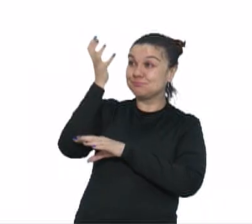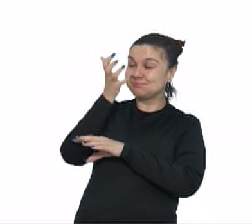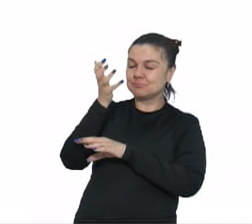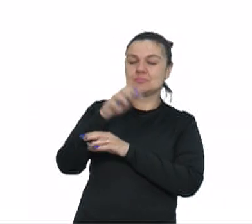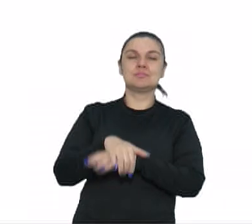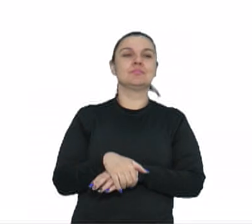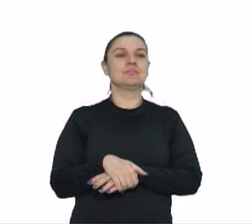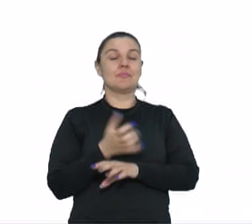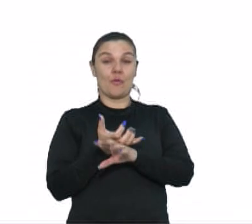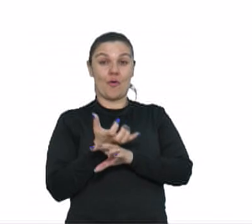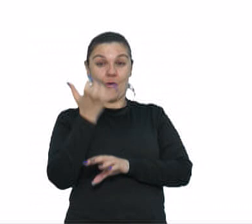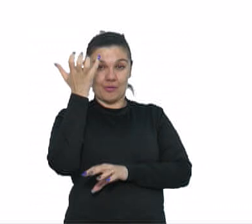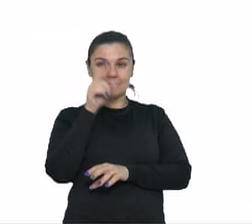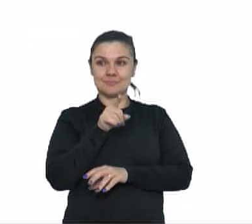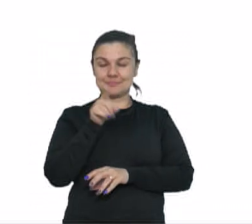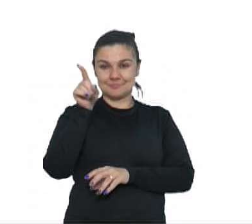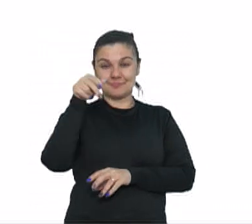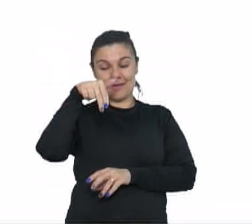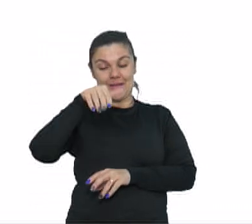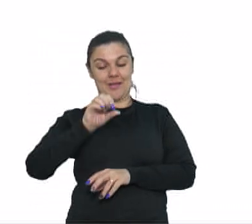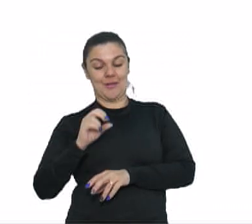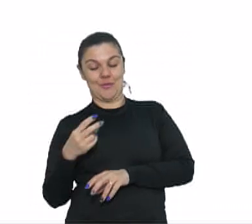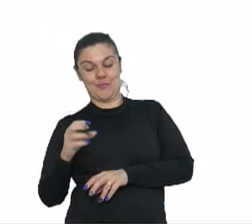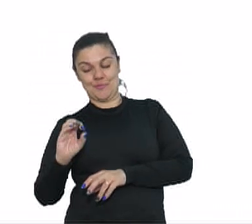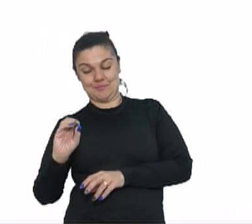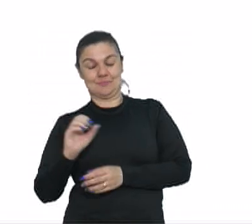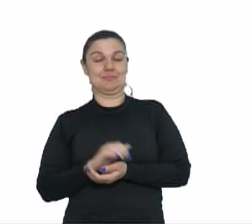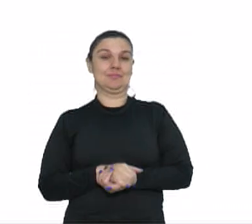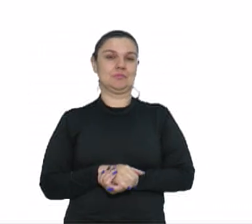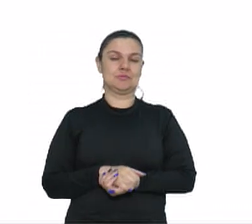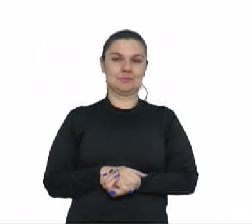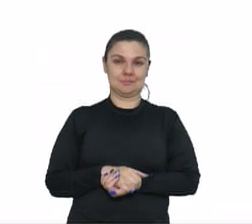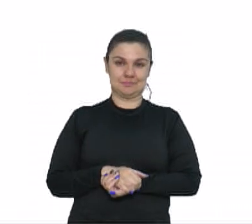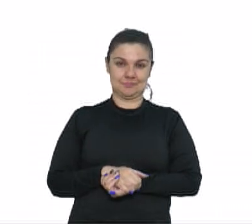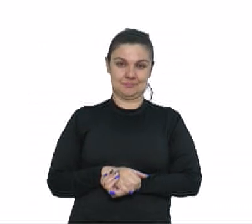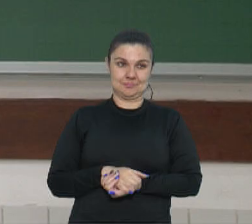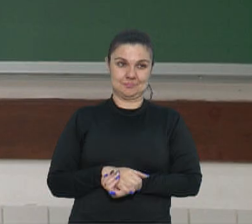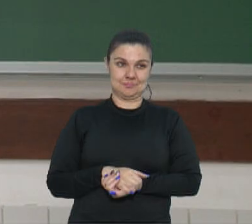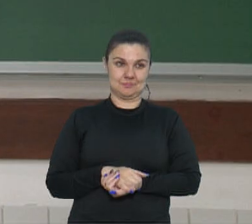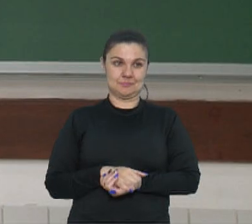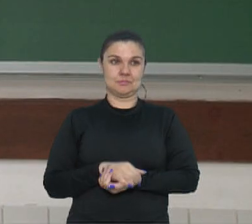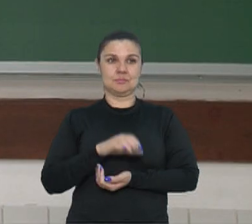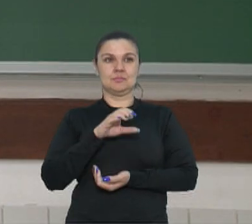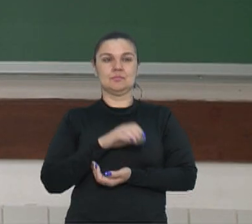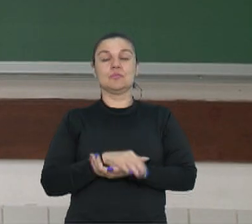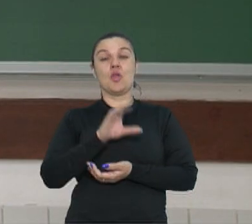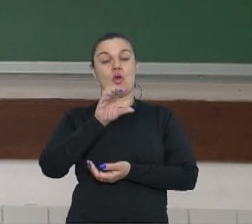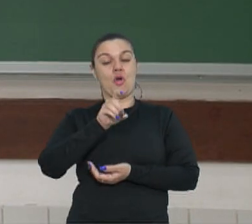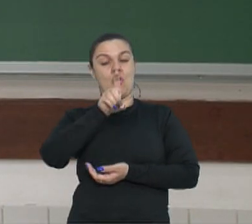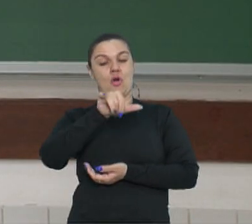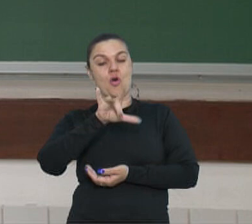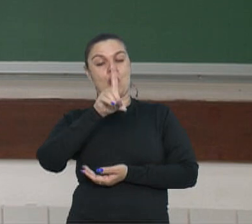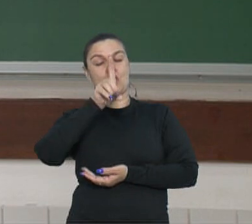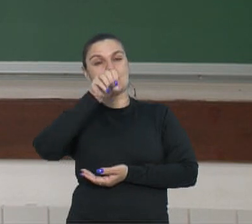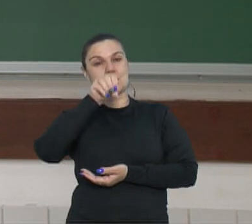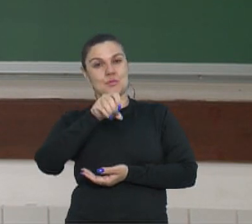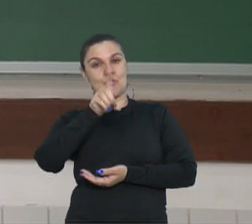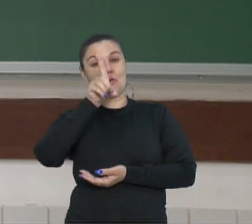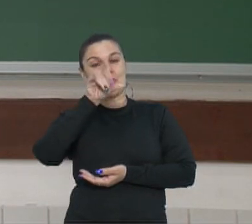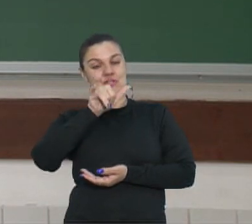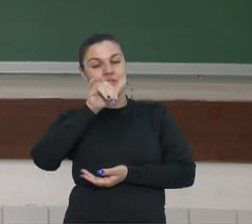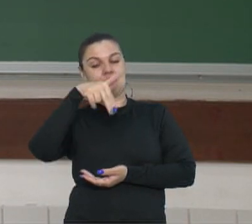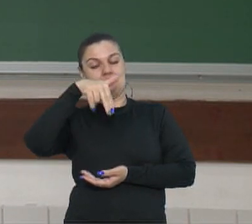contendo um pouquinho de óxido nitroso, né? N2O. O nome técnico dele seria óxido de